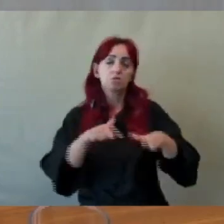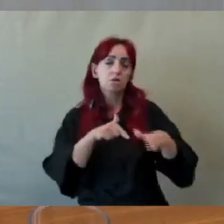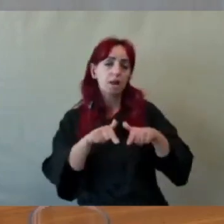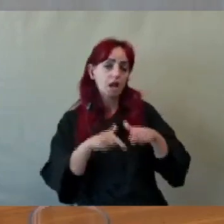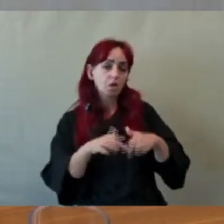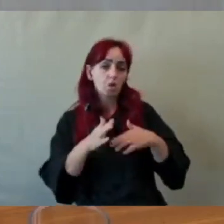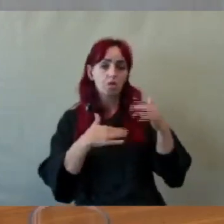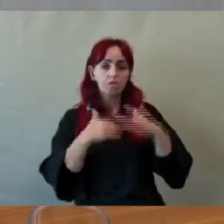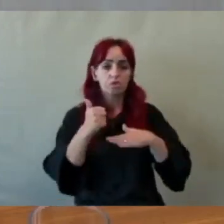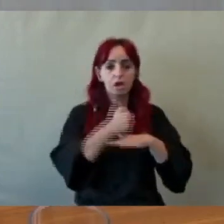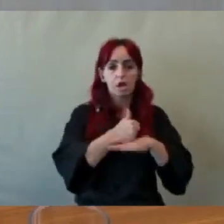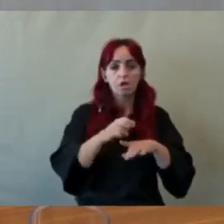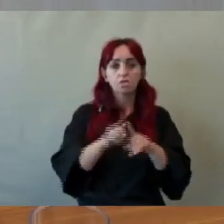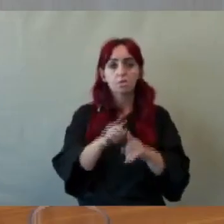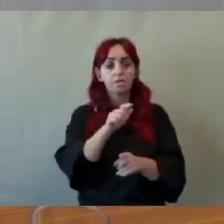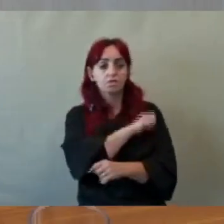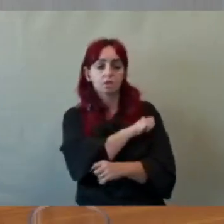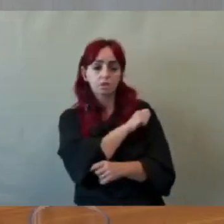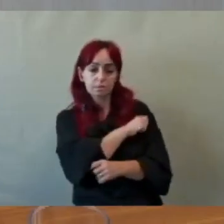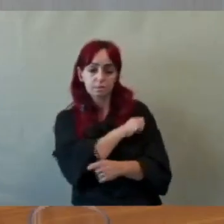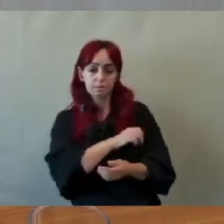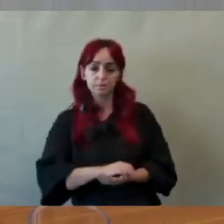seja nos estudantes.